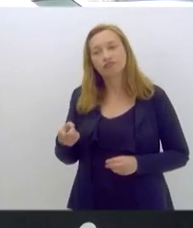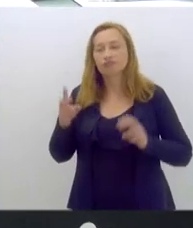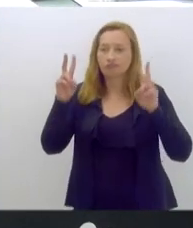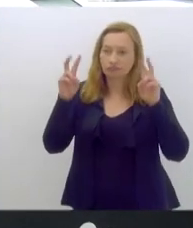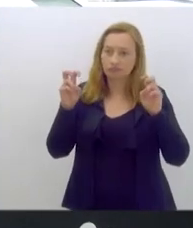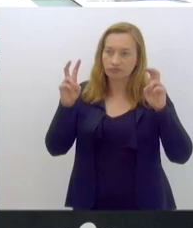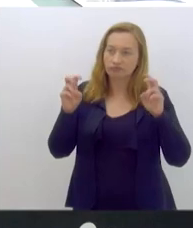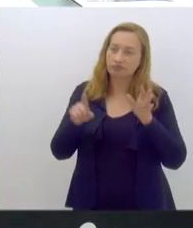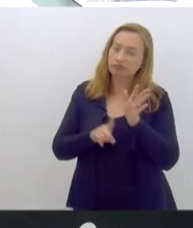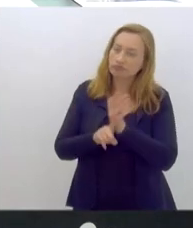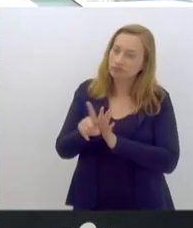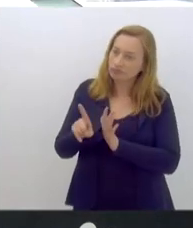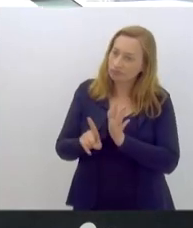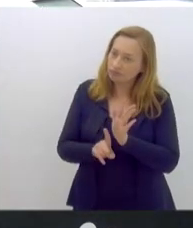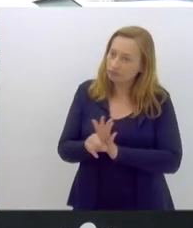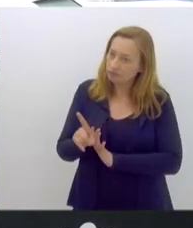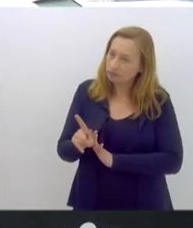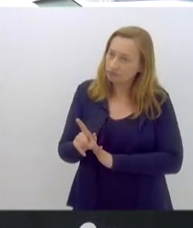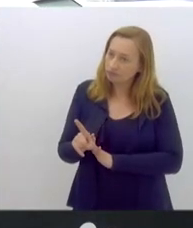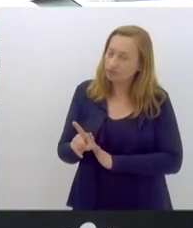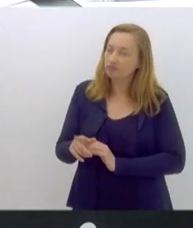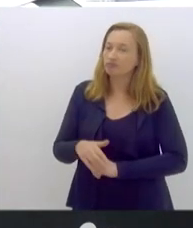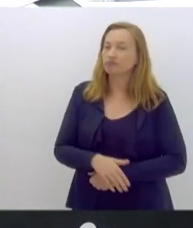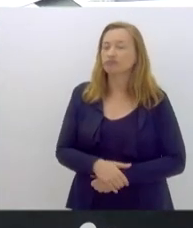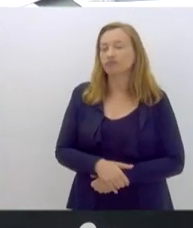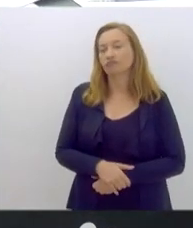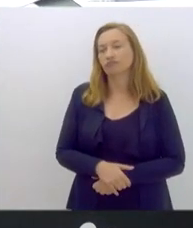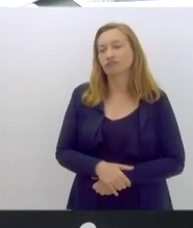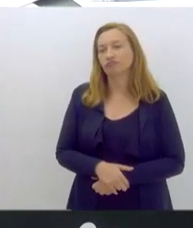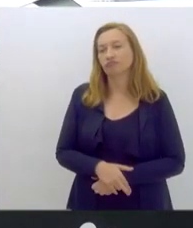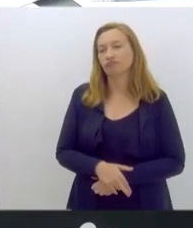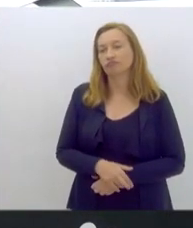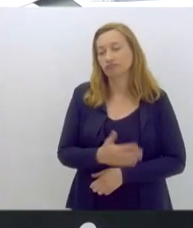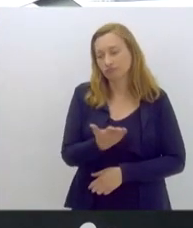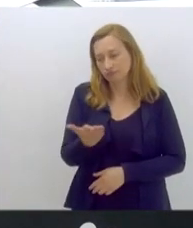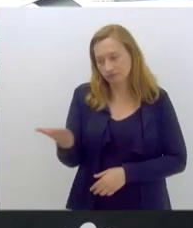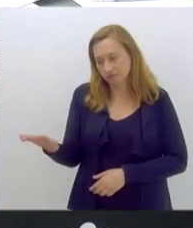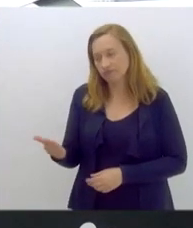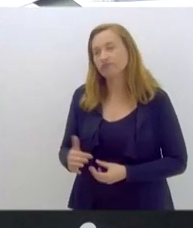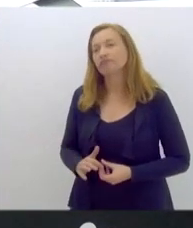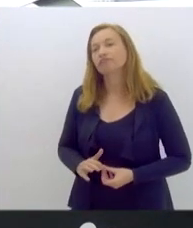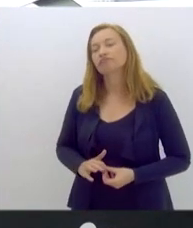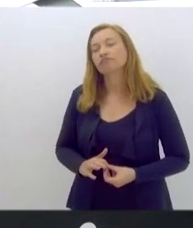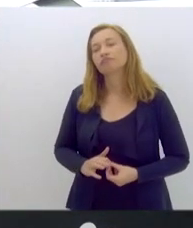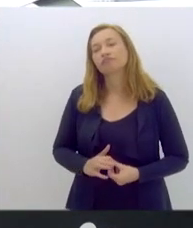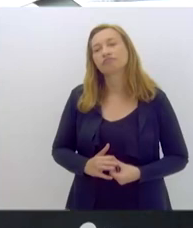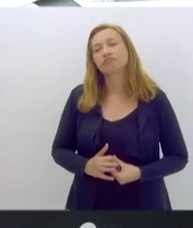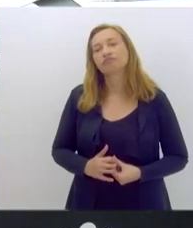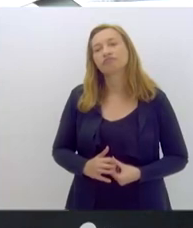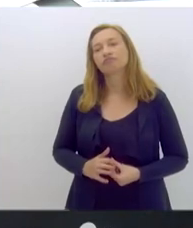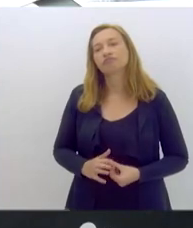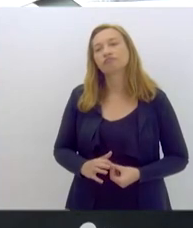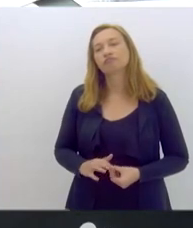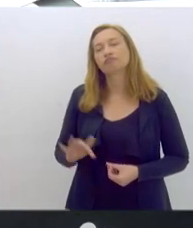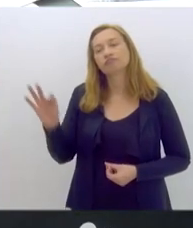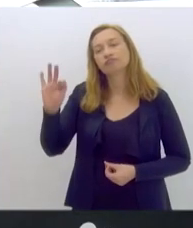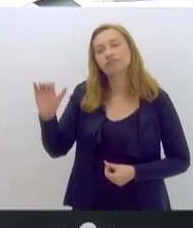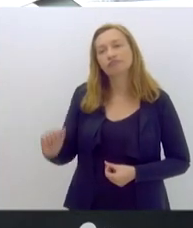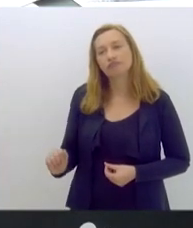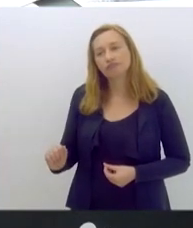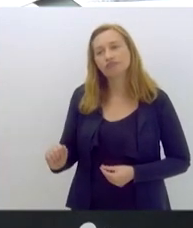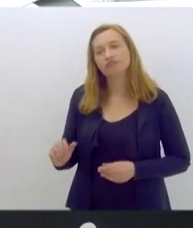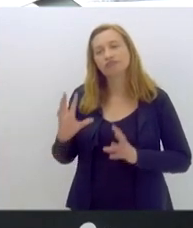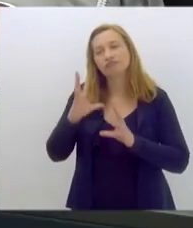a perguntar a vossas senhorias quando a fazenda